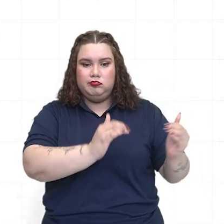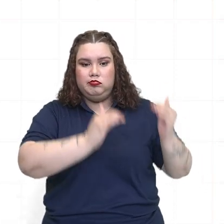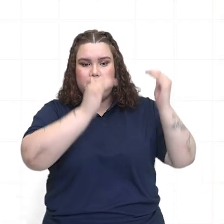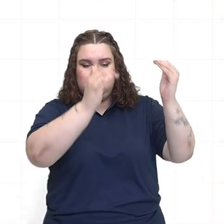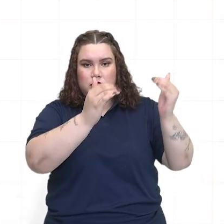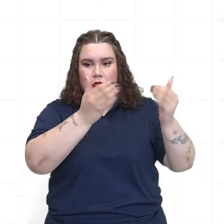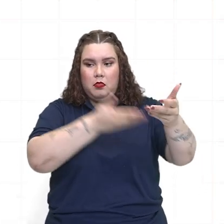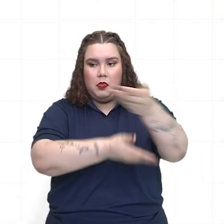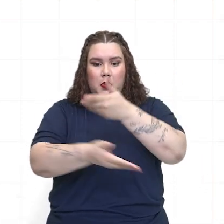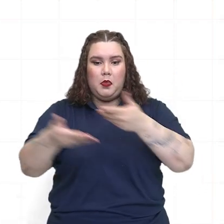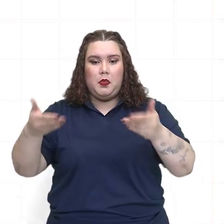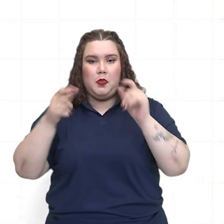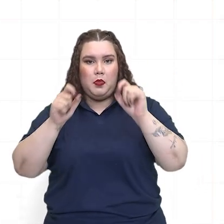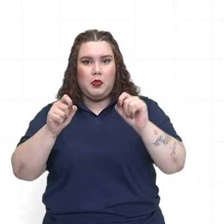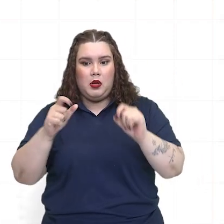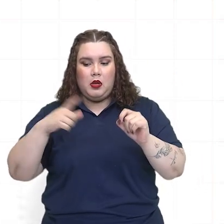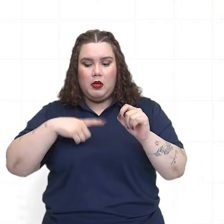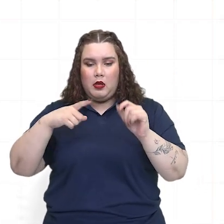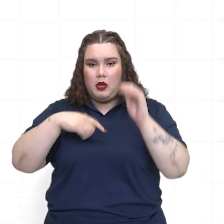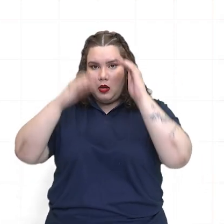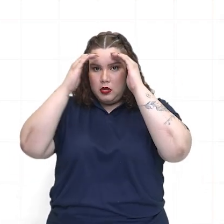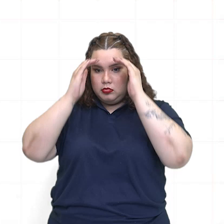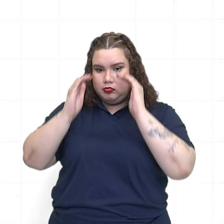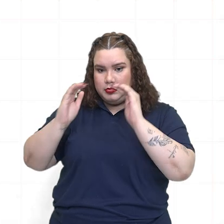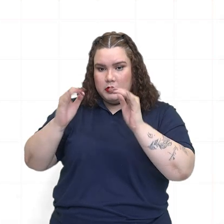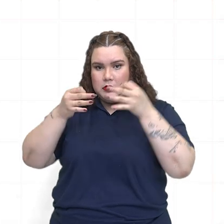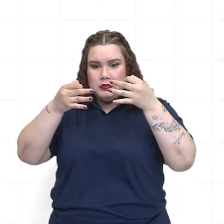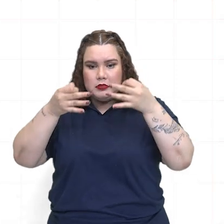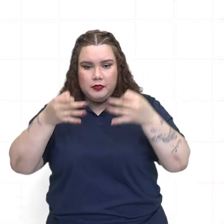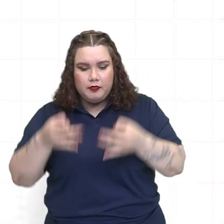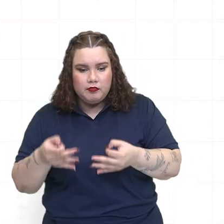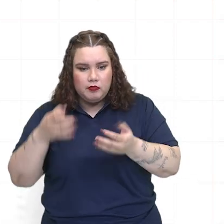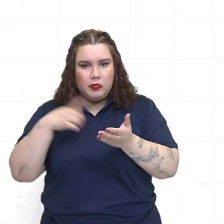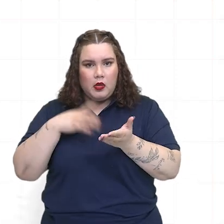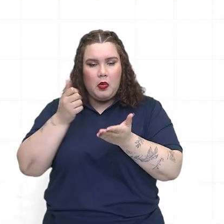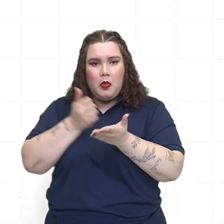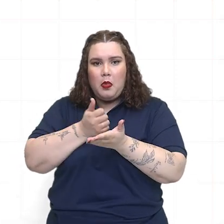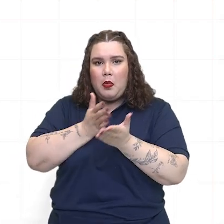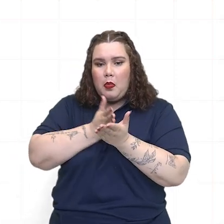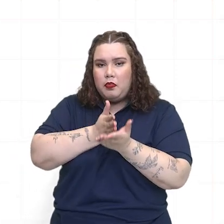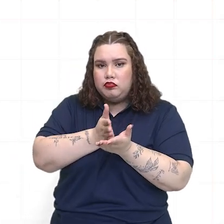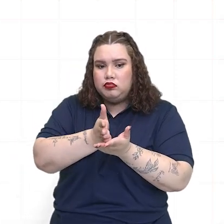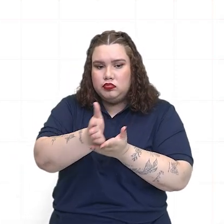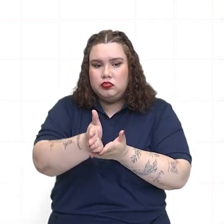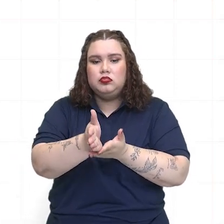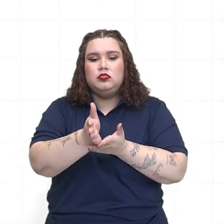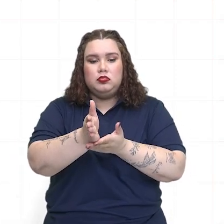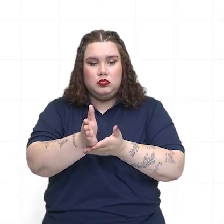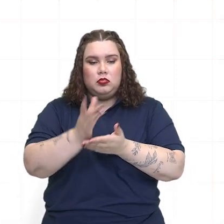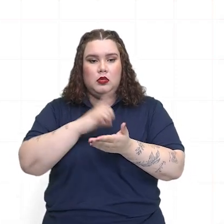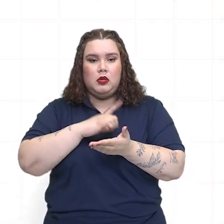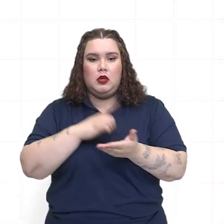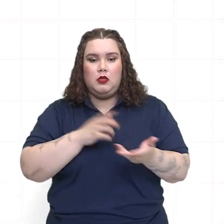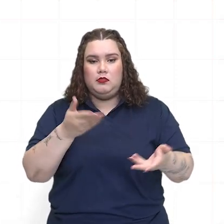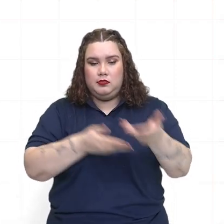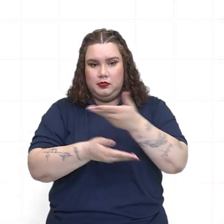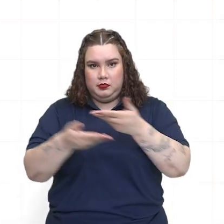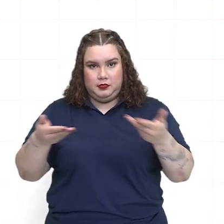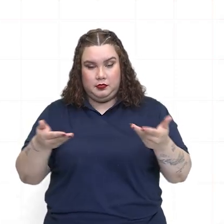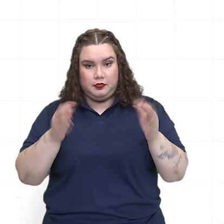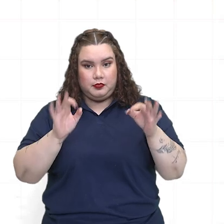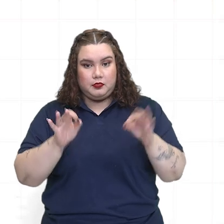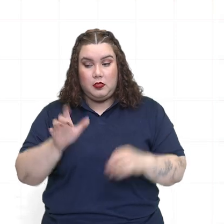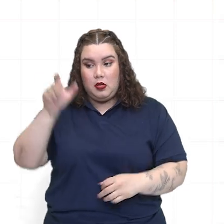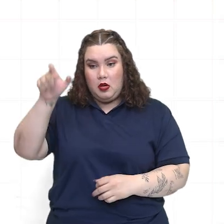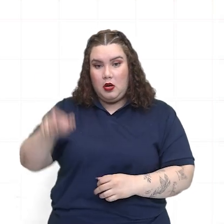dependência pessoal, estabelecendo relações de vassalagem. Após a morte de